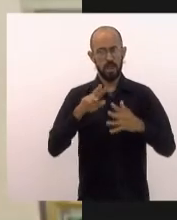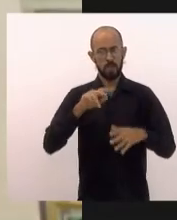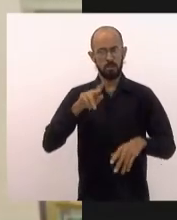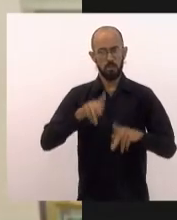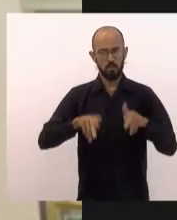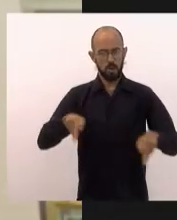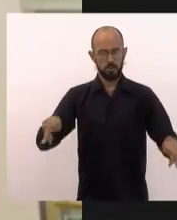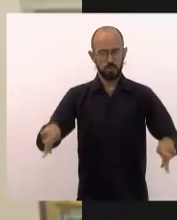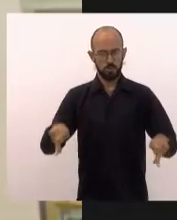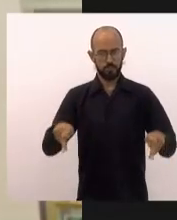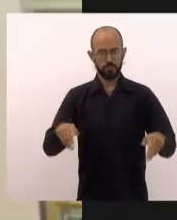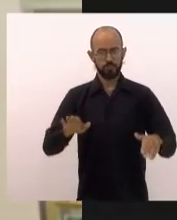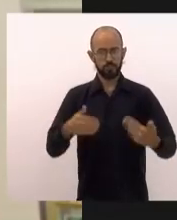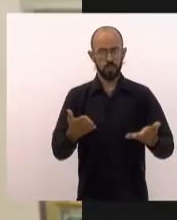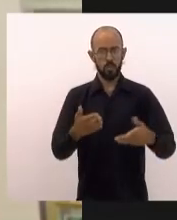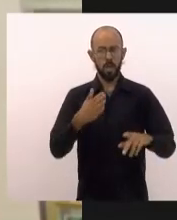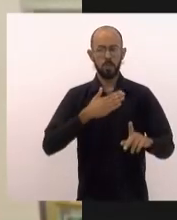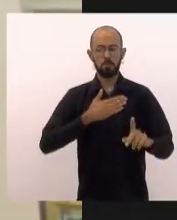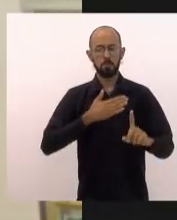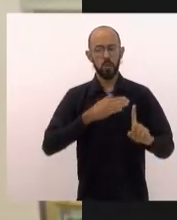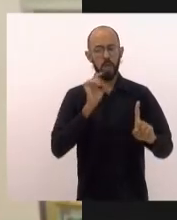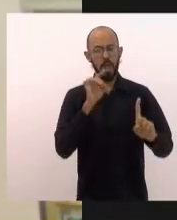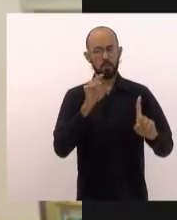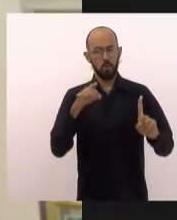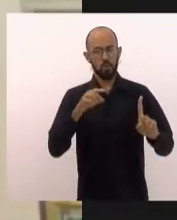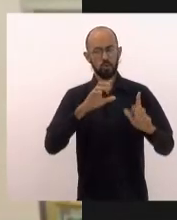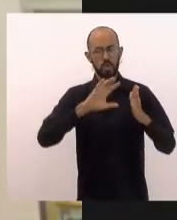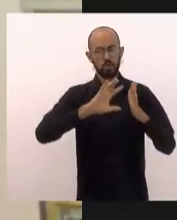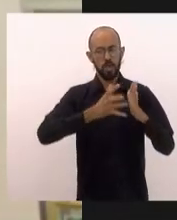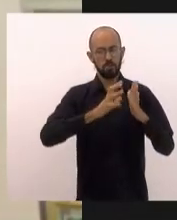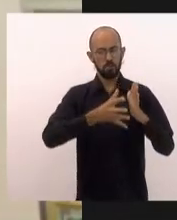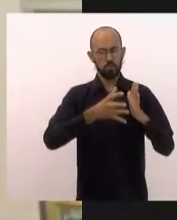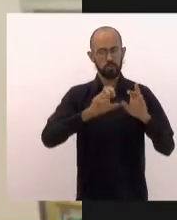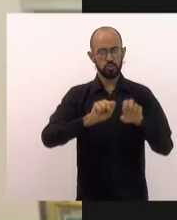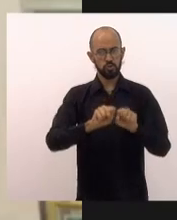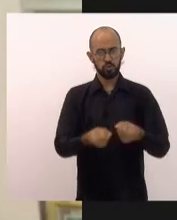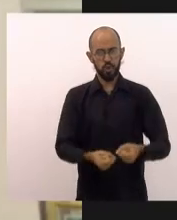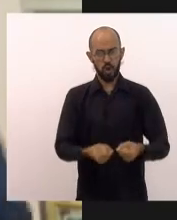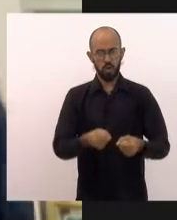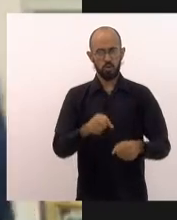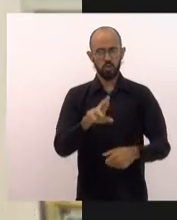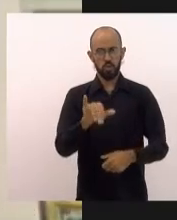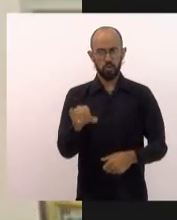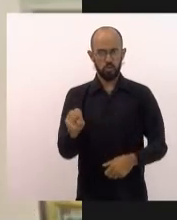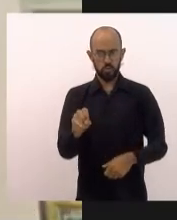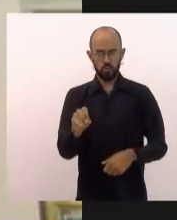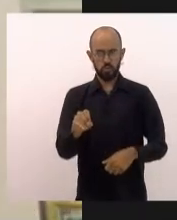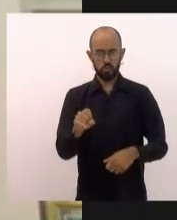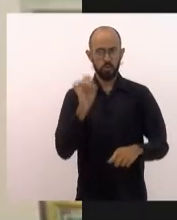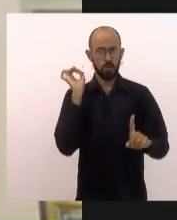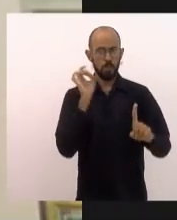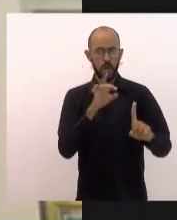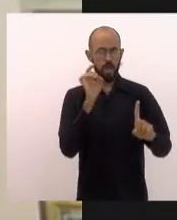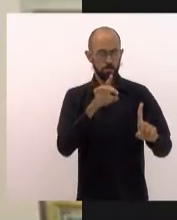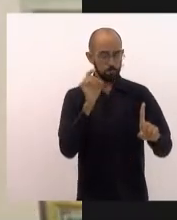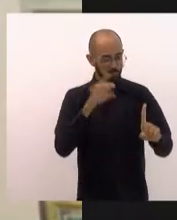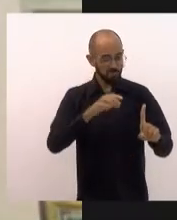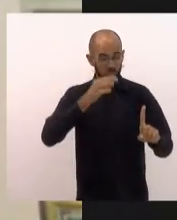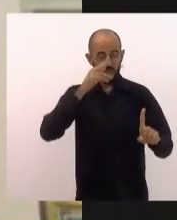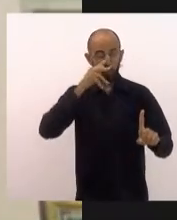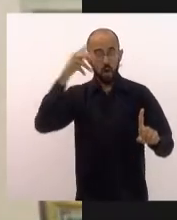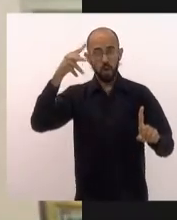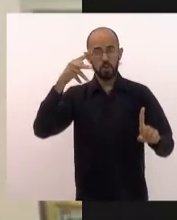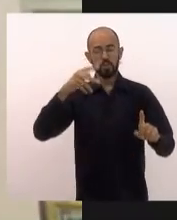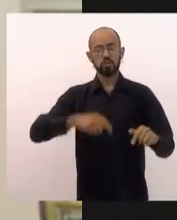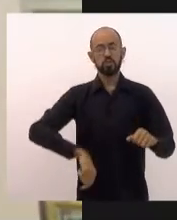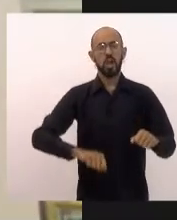meu repúdio a esse partido que destrói o Rio de Janeiro, Fica aqui o meu repúdio veemente à conduta